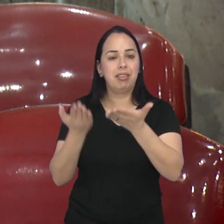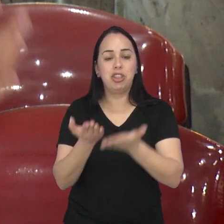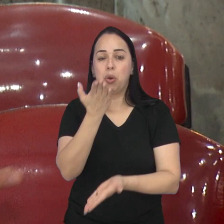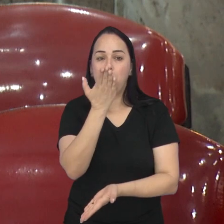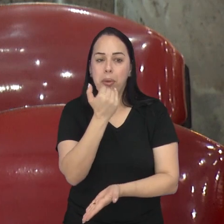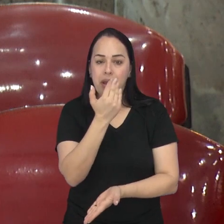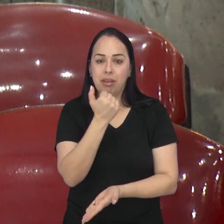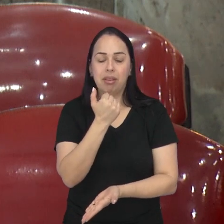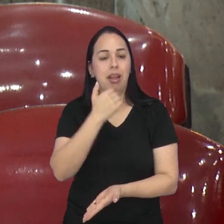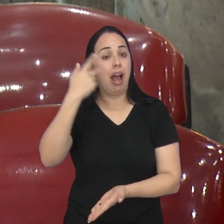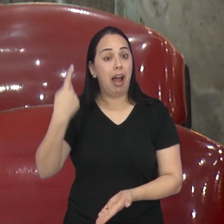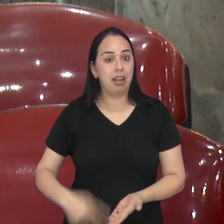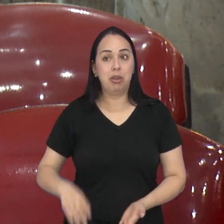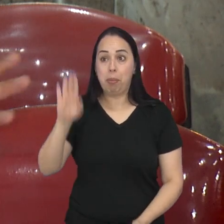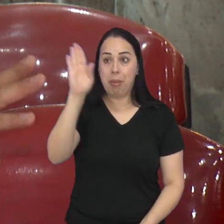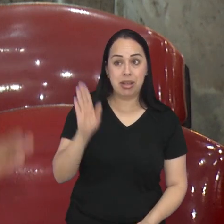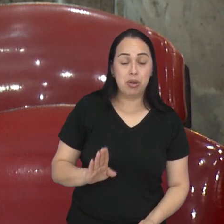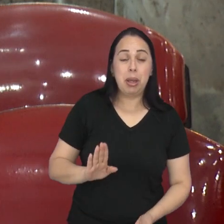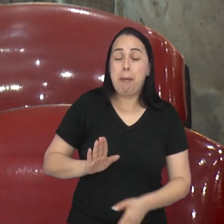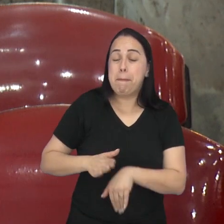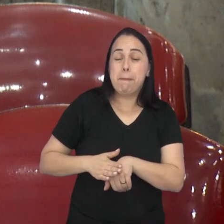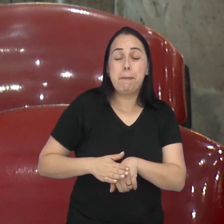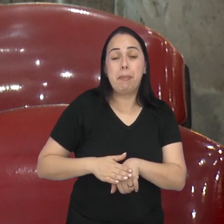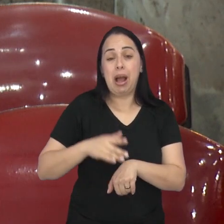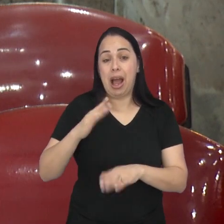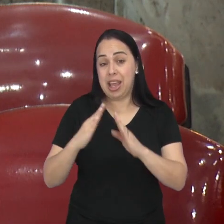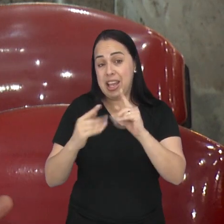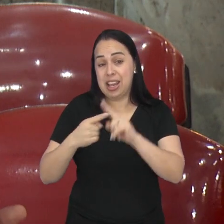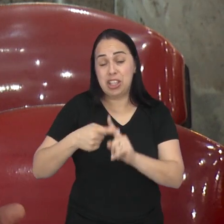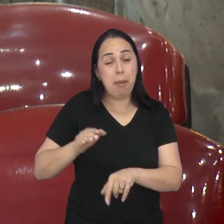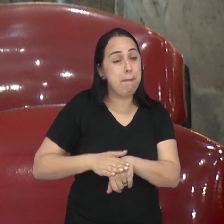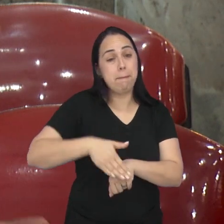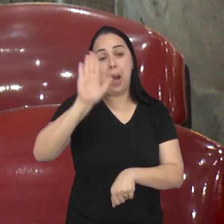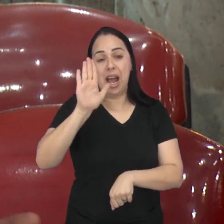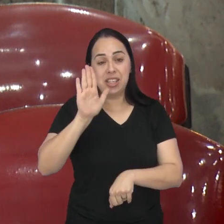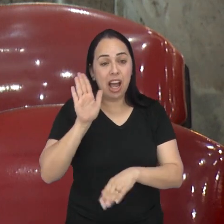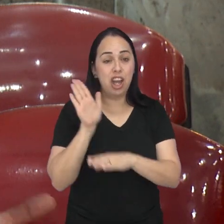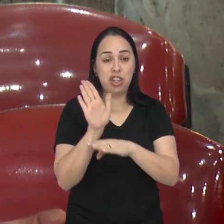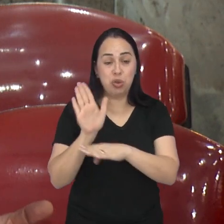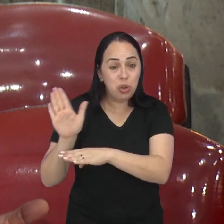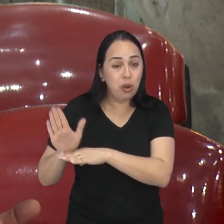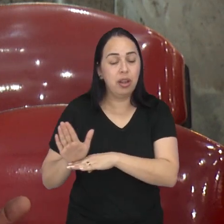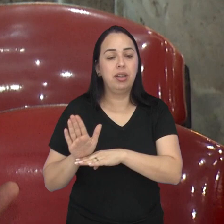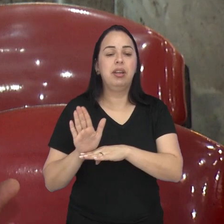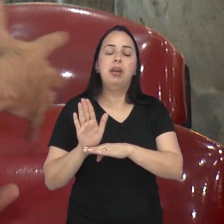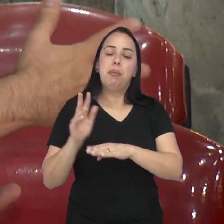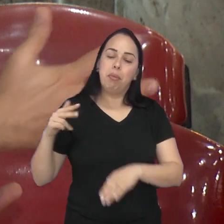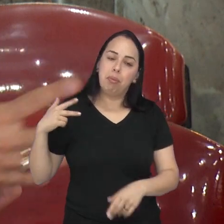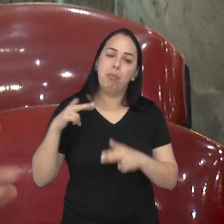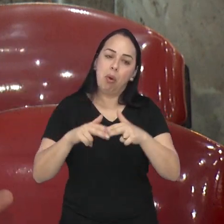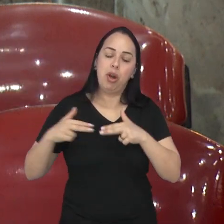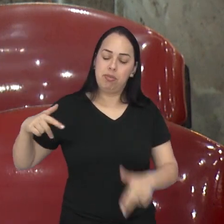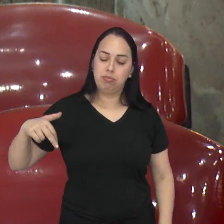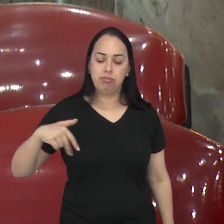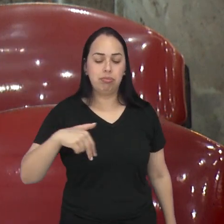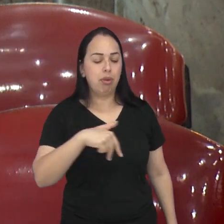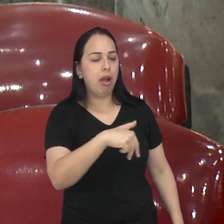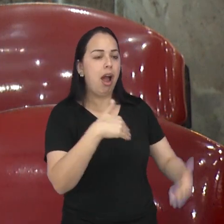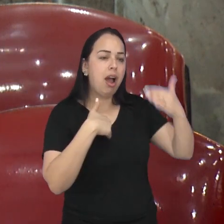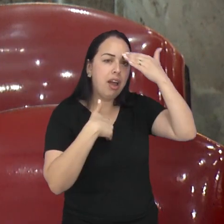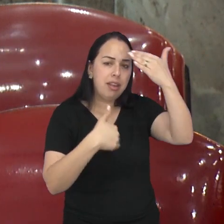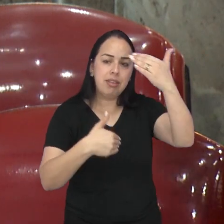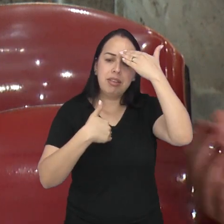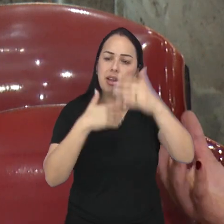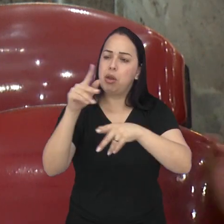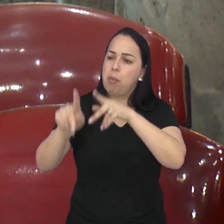Brasil mais fez caridade nesse sentido, né? Então, a gente estava indo para agradecer a Deus pela bondade das pessoas, né?